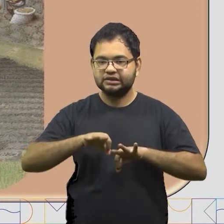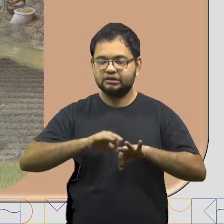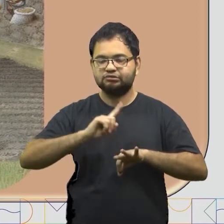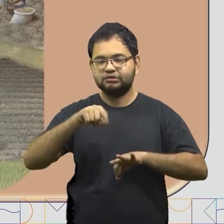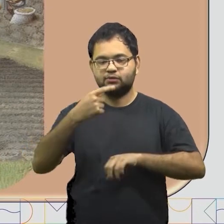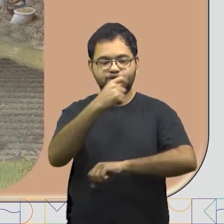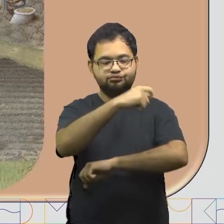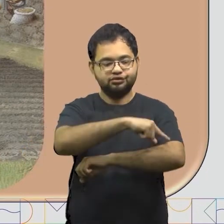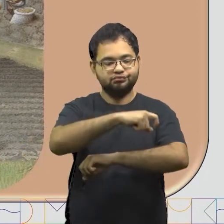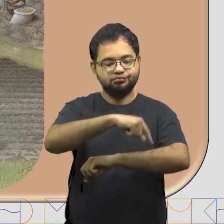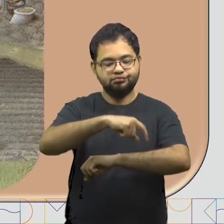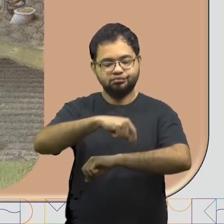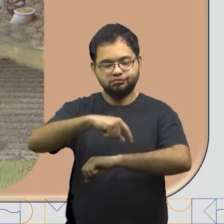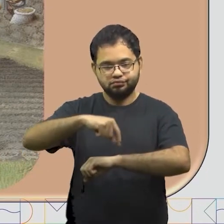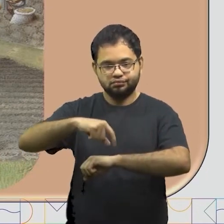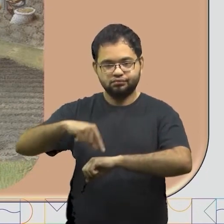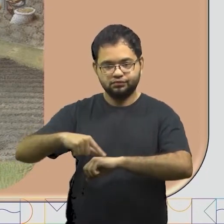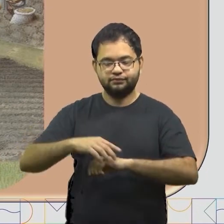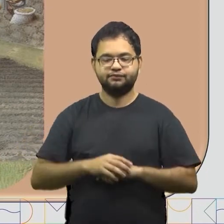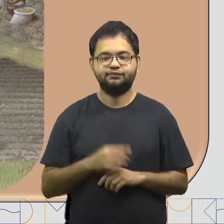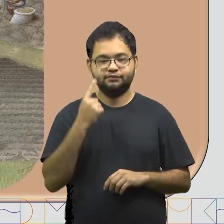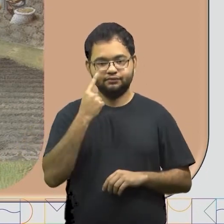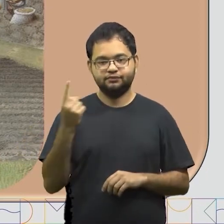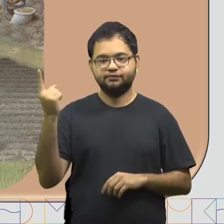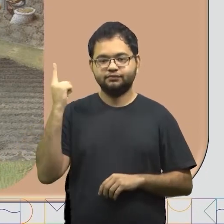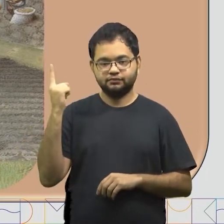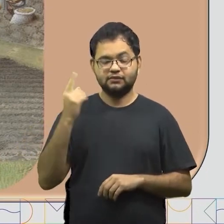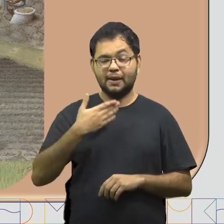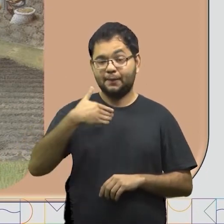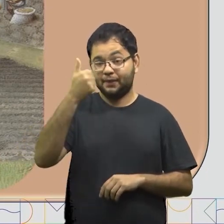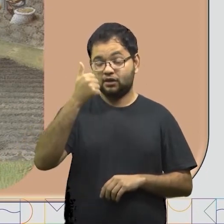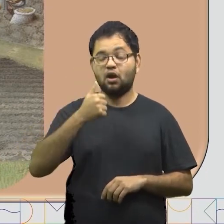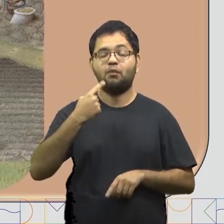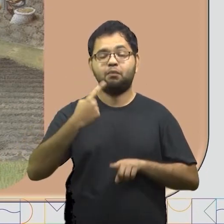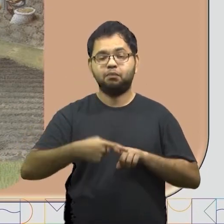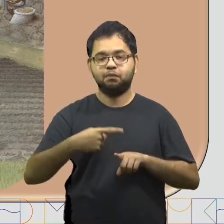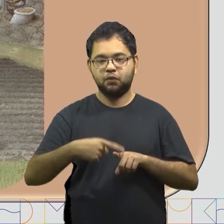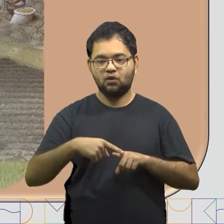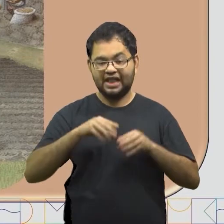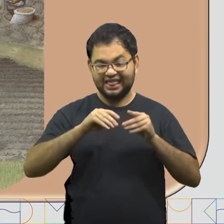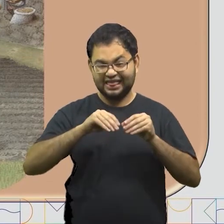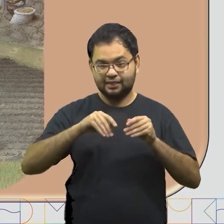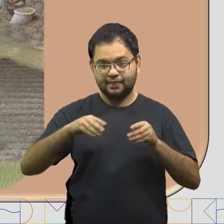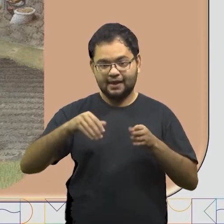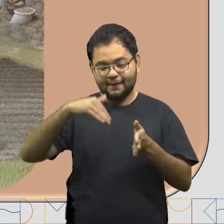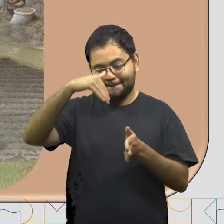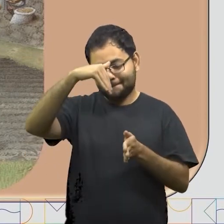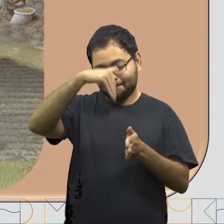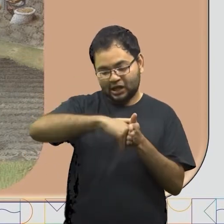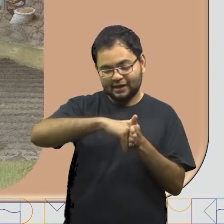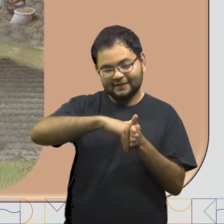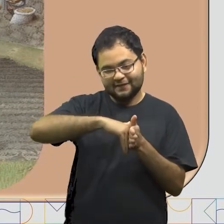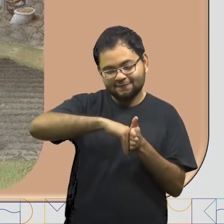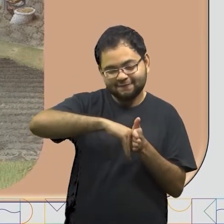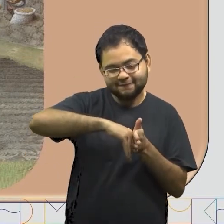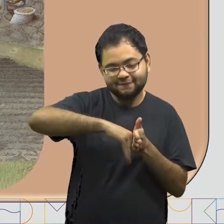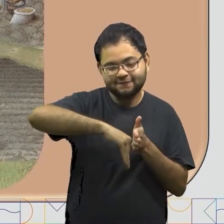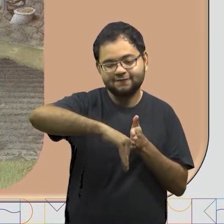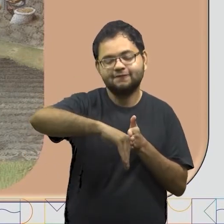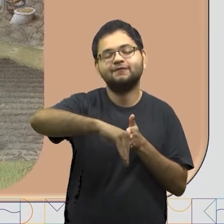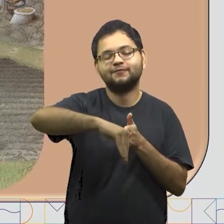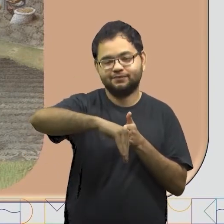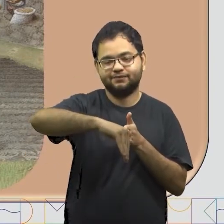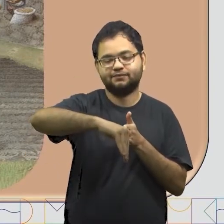plantio Diferentemente do arado Achar Rua é mais sofisticada ela consegue rasgar mais fundo o solo